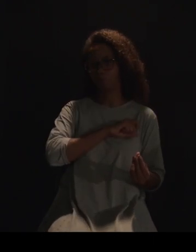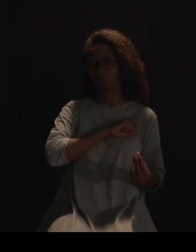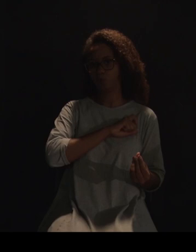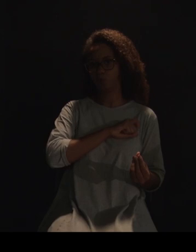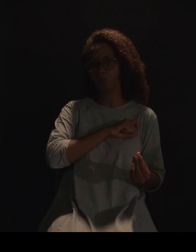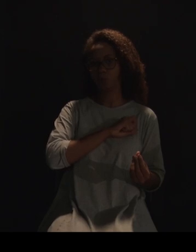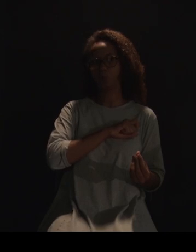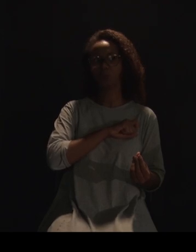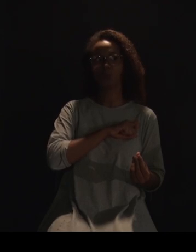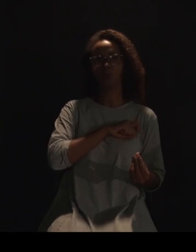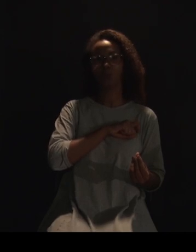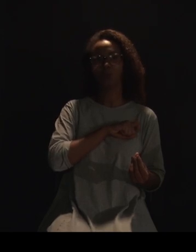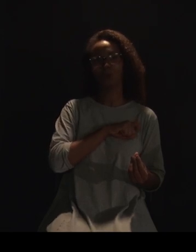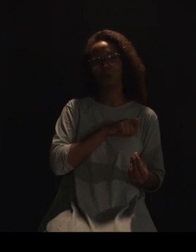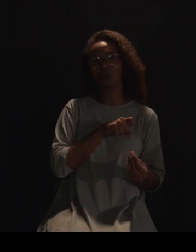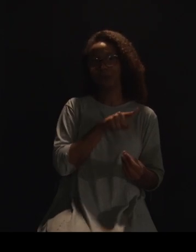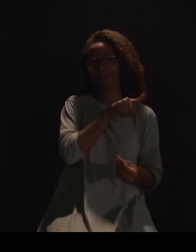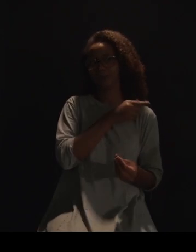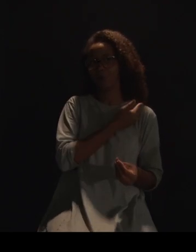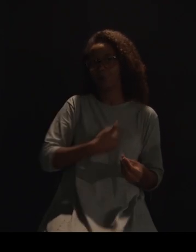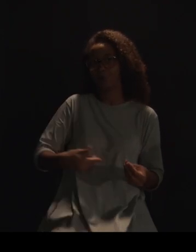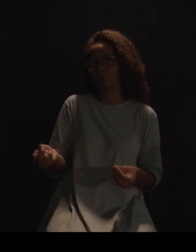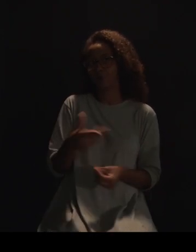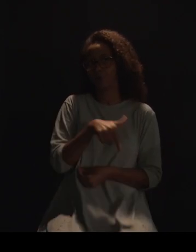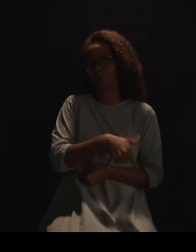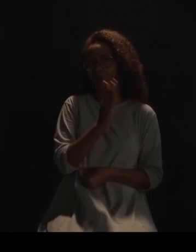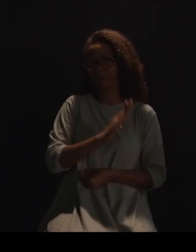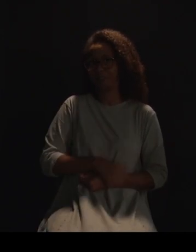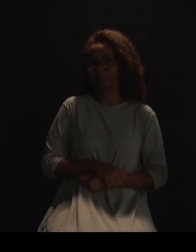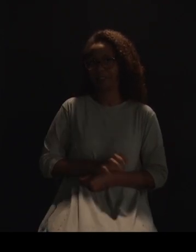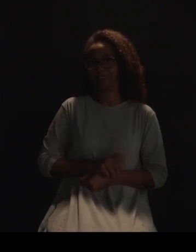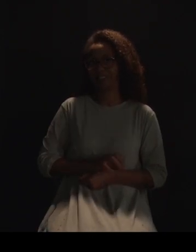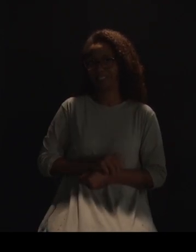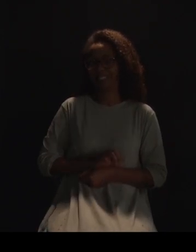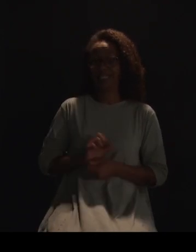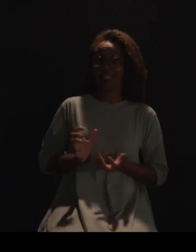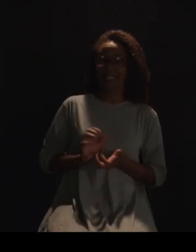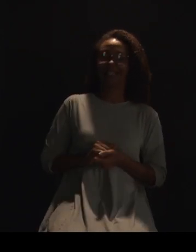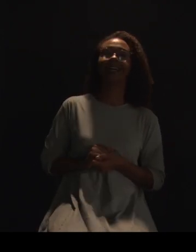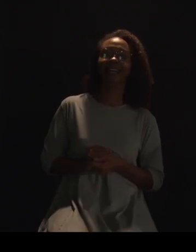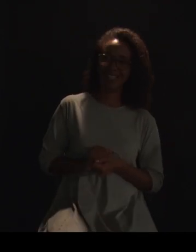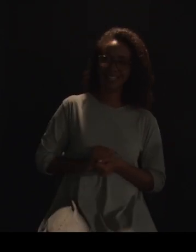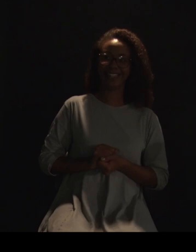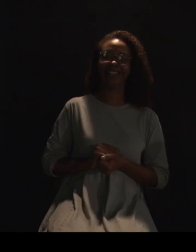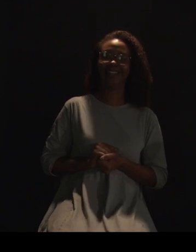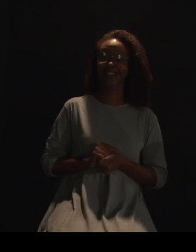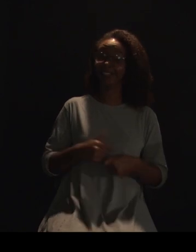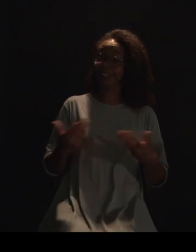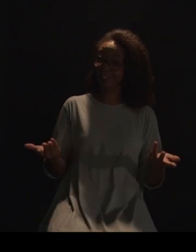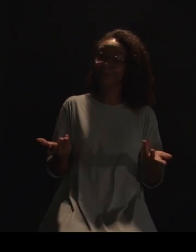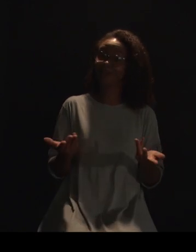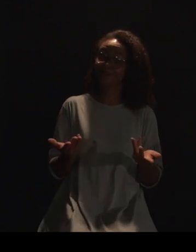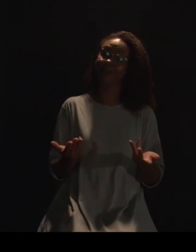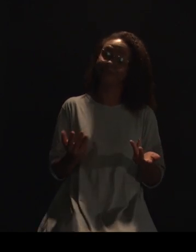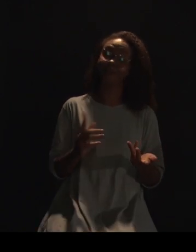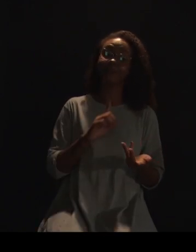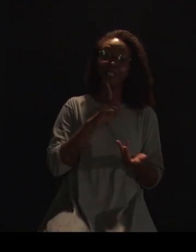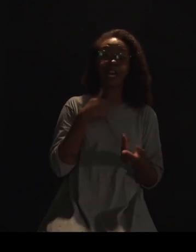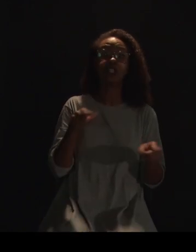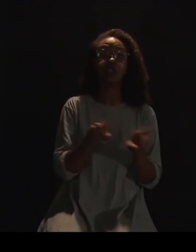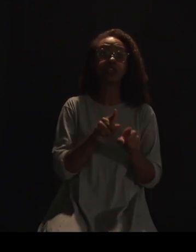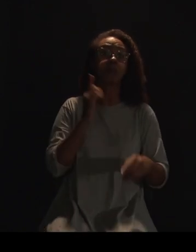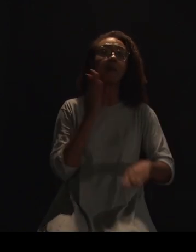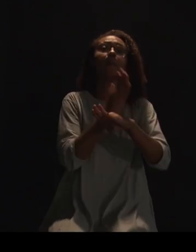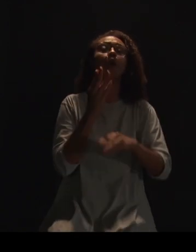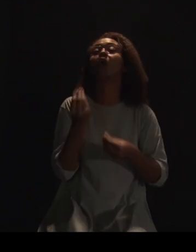governo nosso país é então a gente também derruba através dos campos